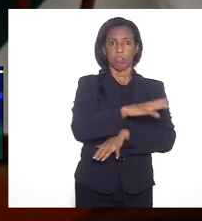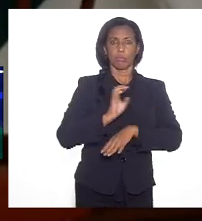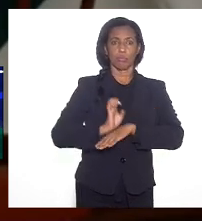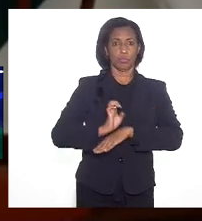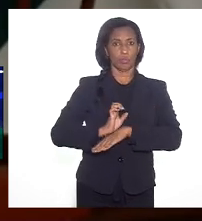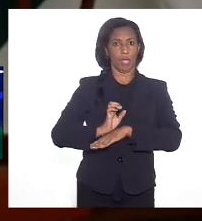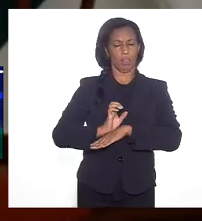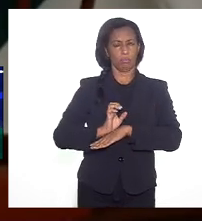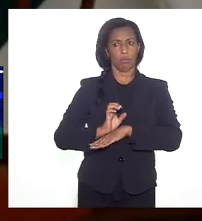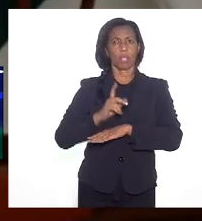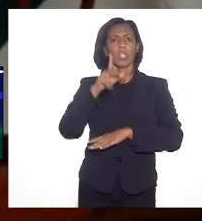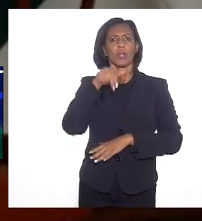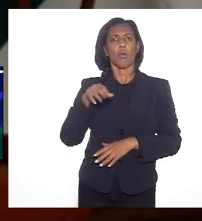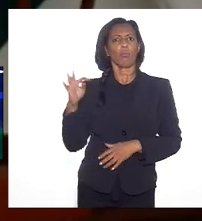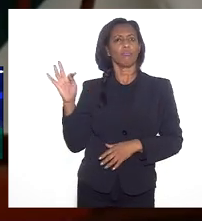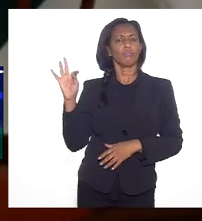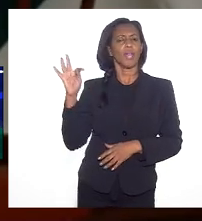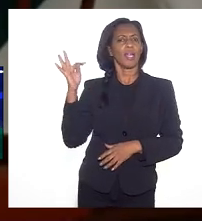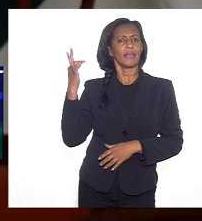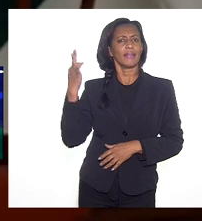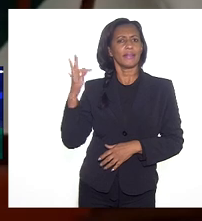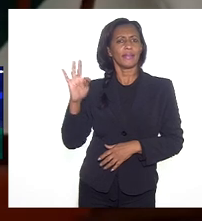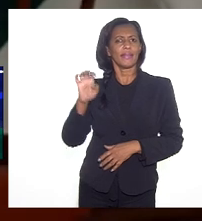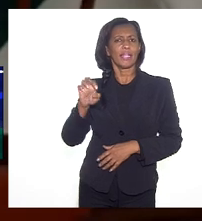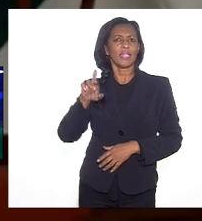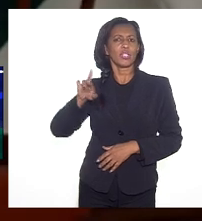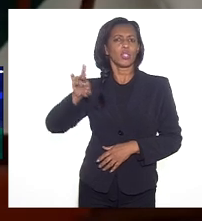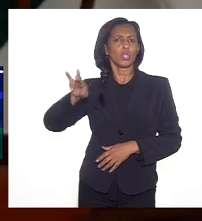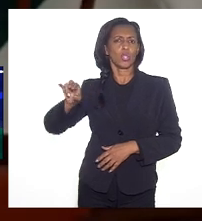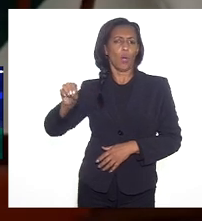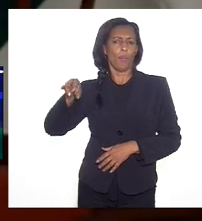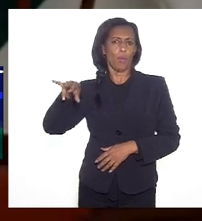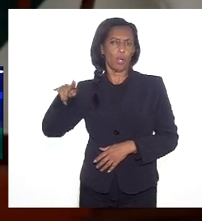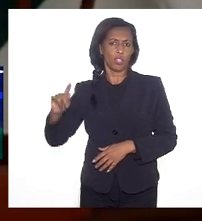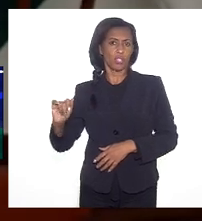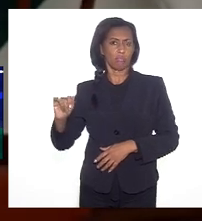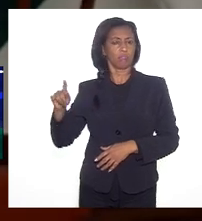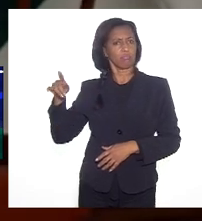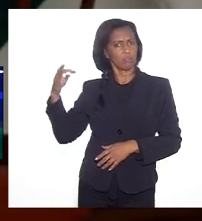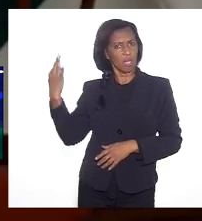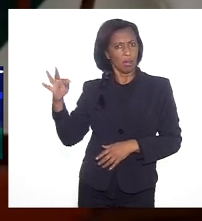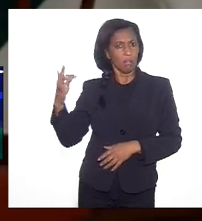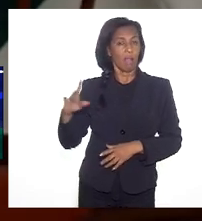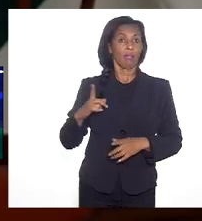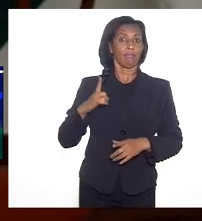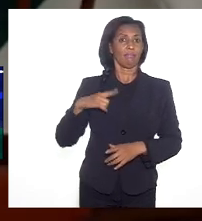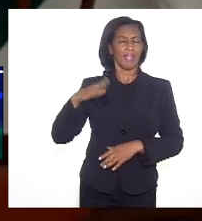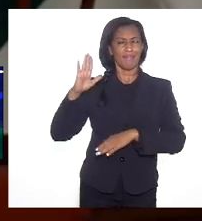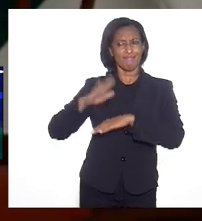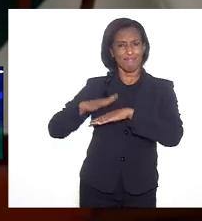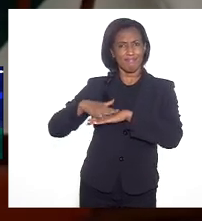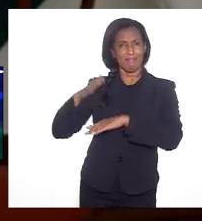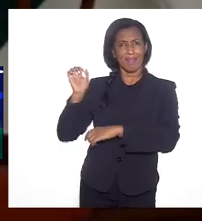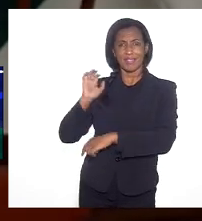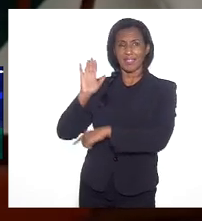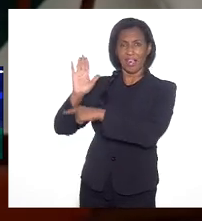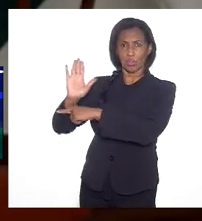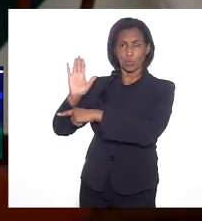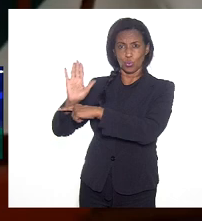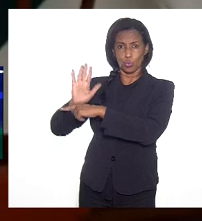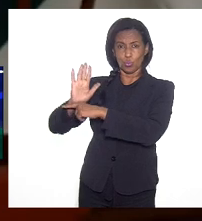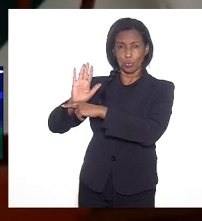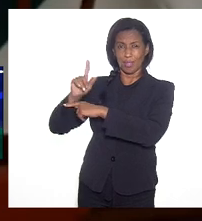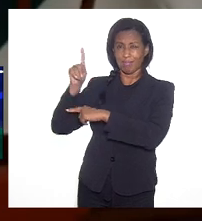por exemplo Teresópolis que é importantíssima e precisa cada vez mais do apoio da EMATER a região